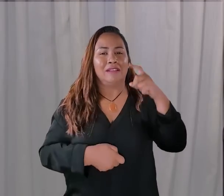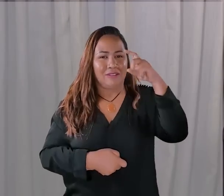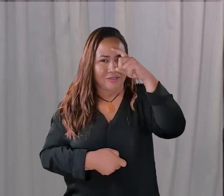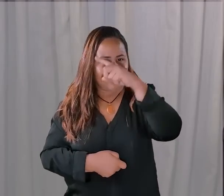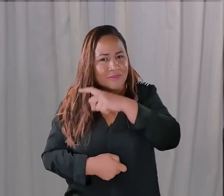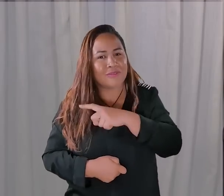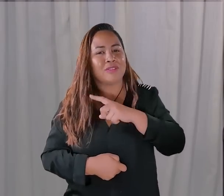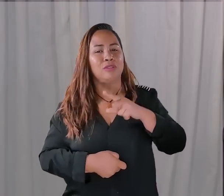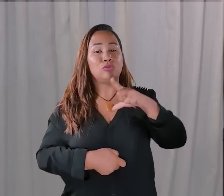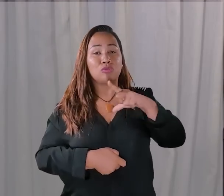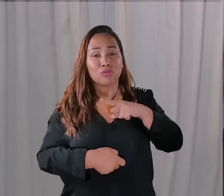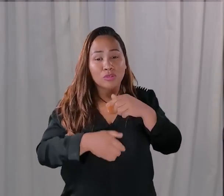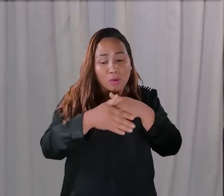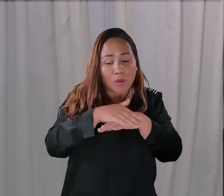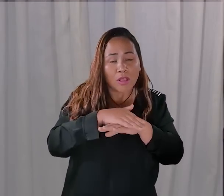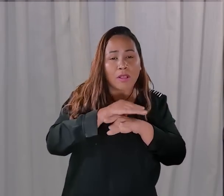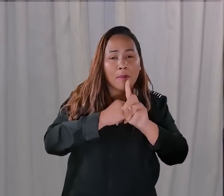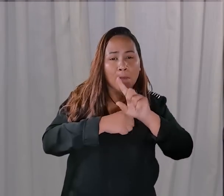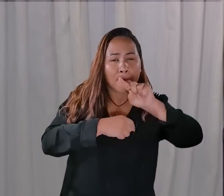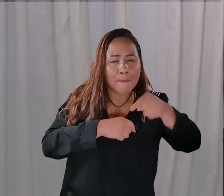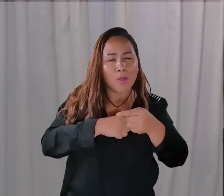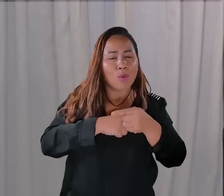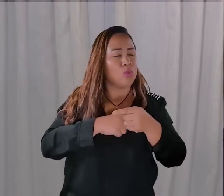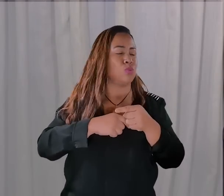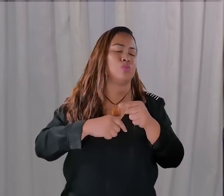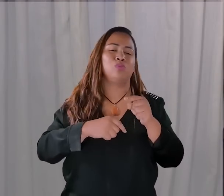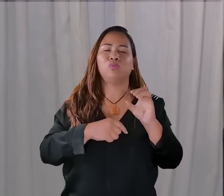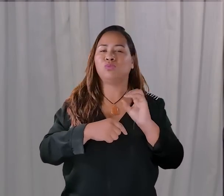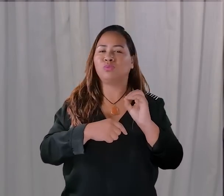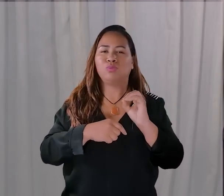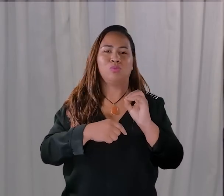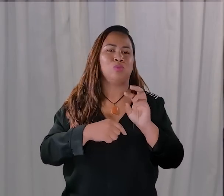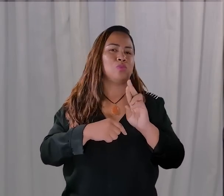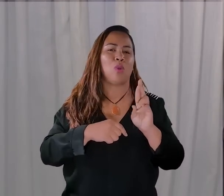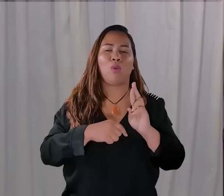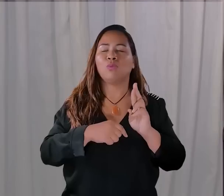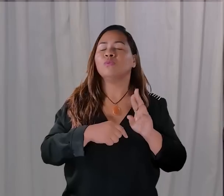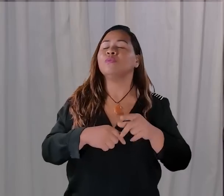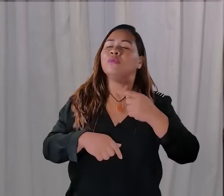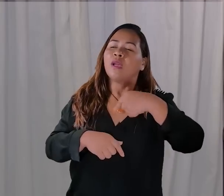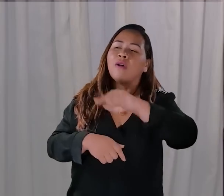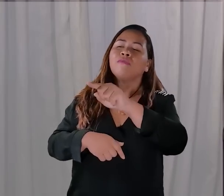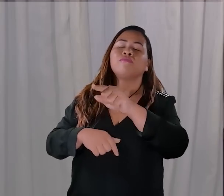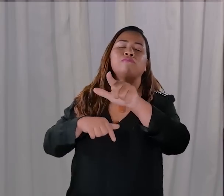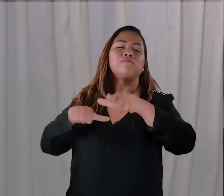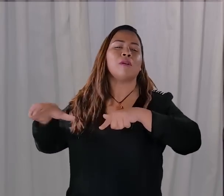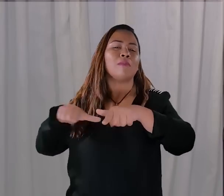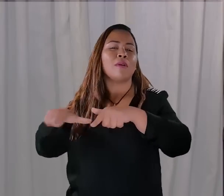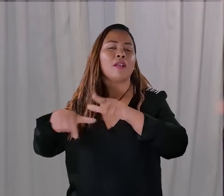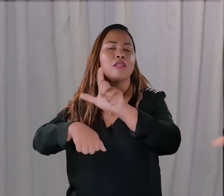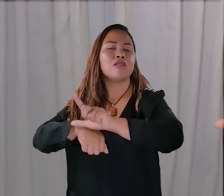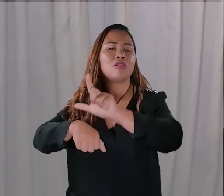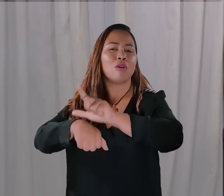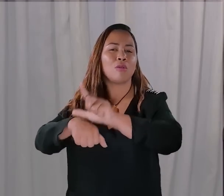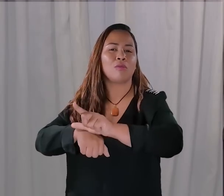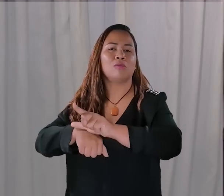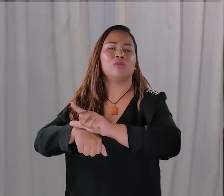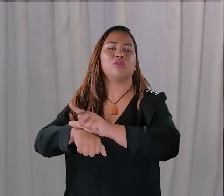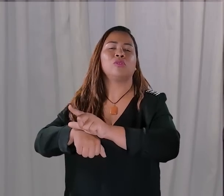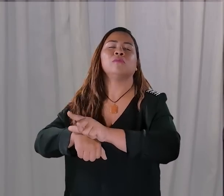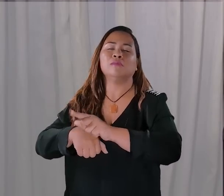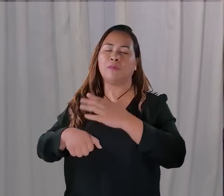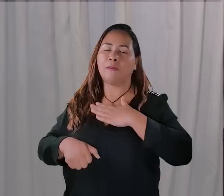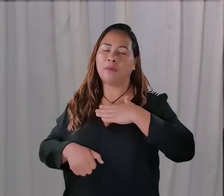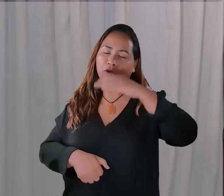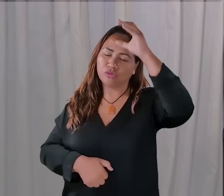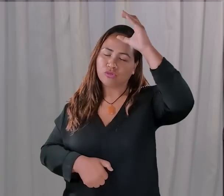Fortaleza com mil reais para trabalhar na loja da minha tia. Então eu trabalhei com ela um ano, morei com